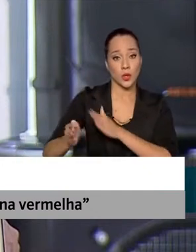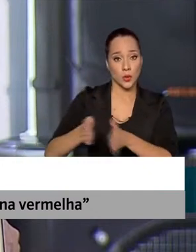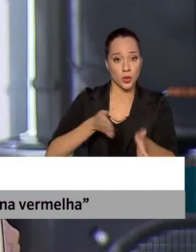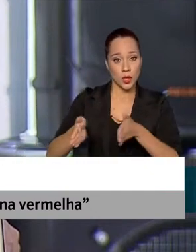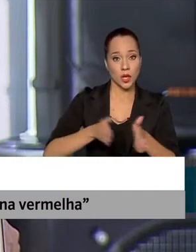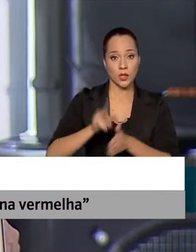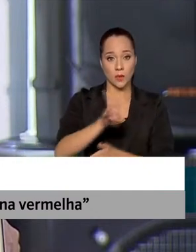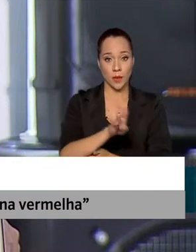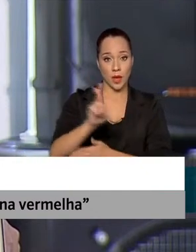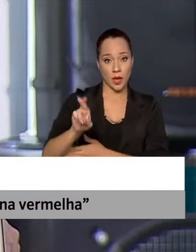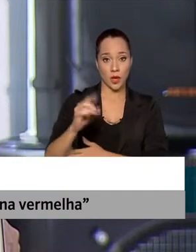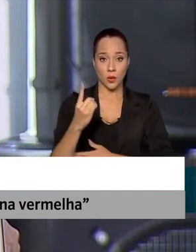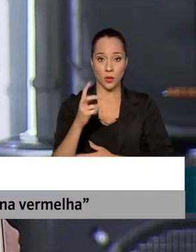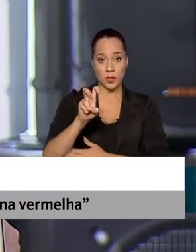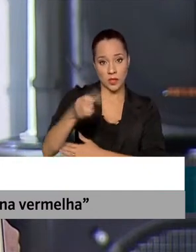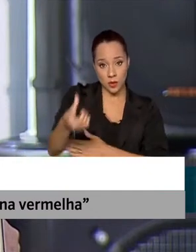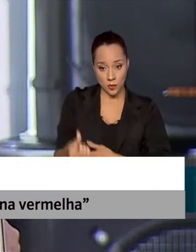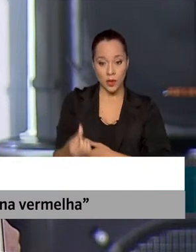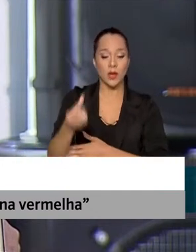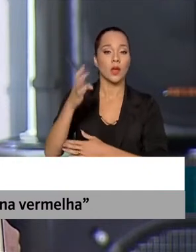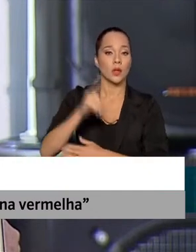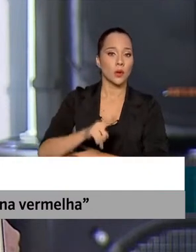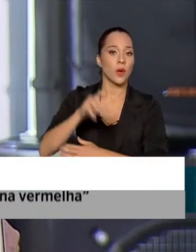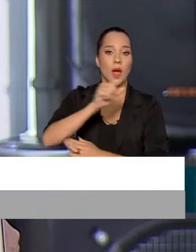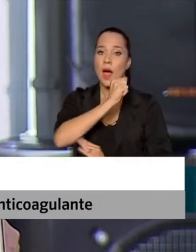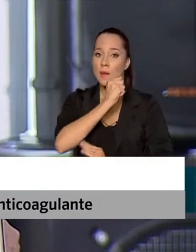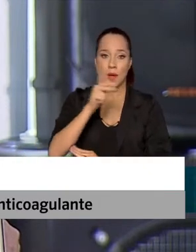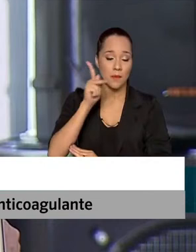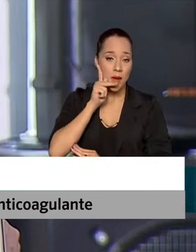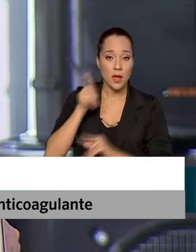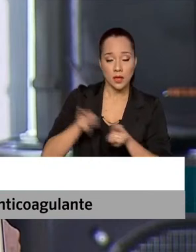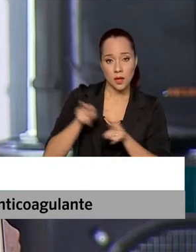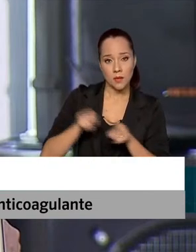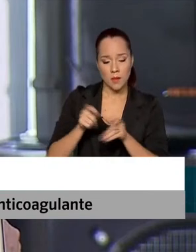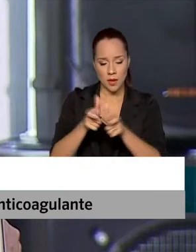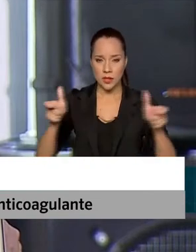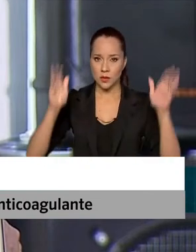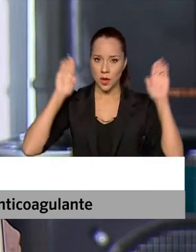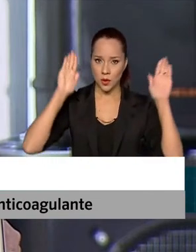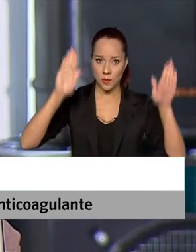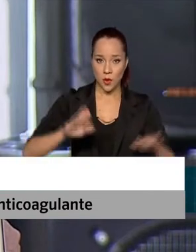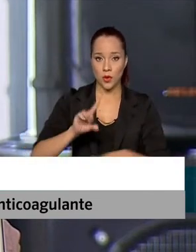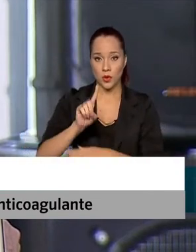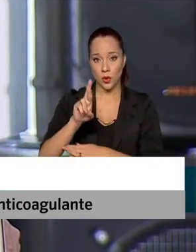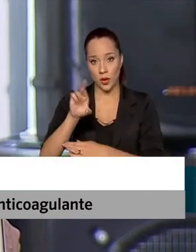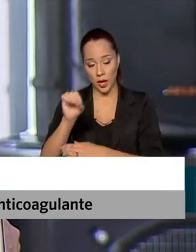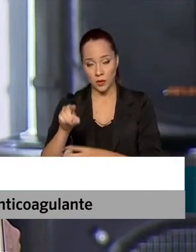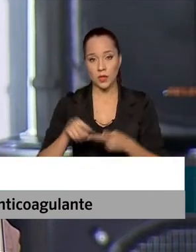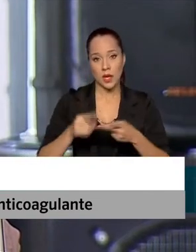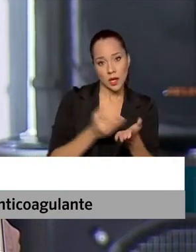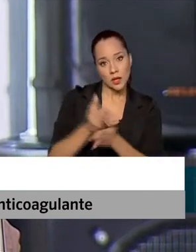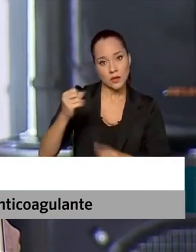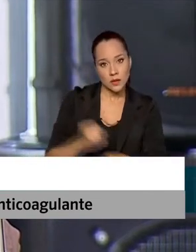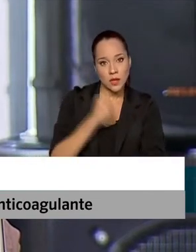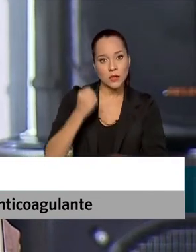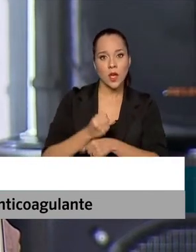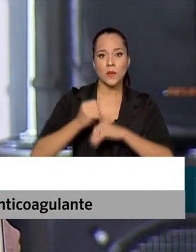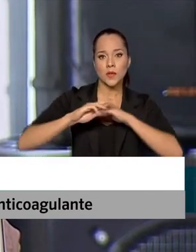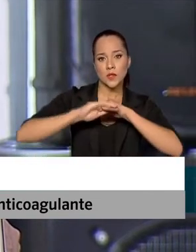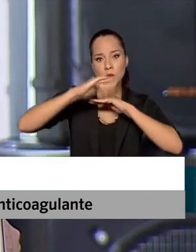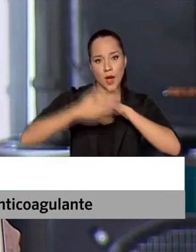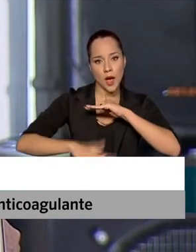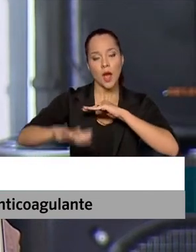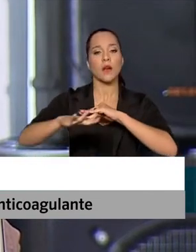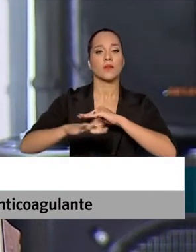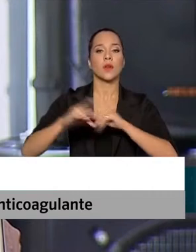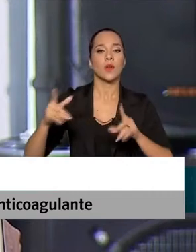da BR-156 no Amapá. A ampliação e restauração do aeroporto de Dourados, início das obras de barragem de